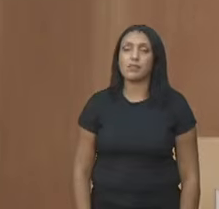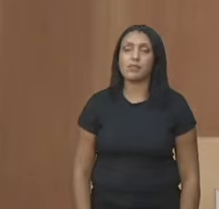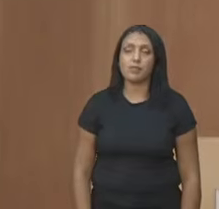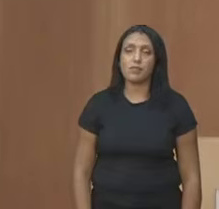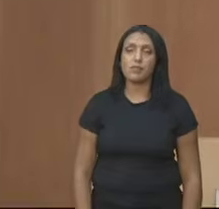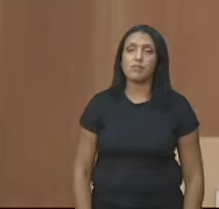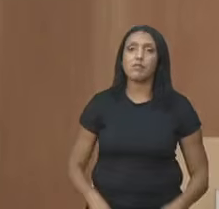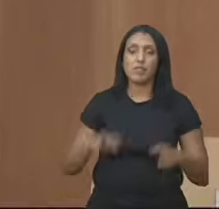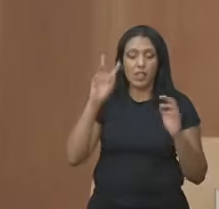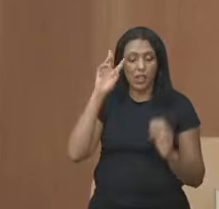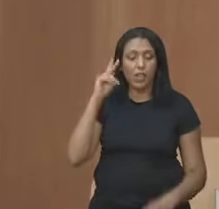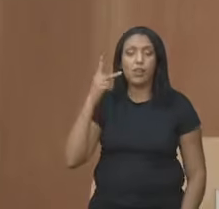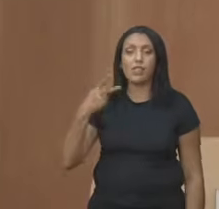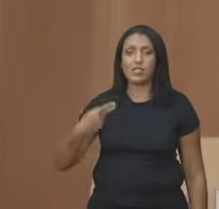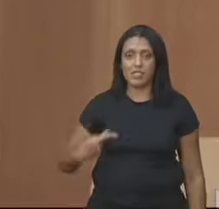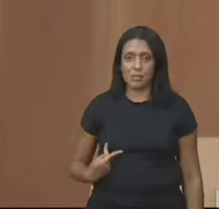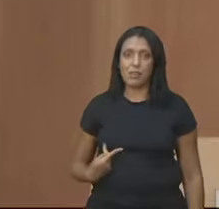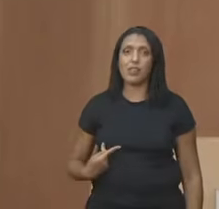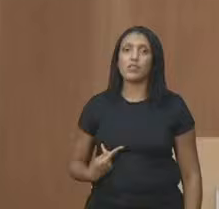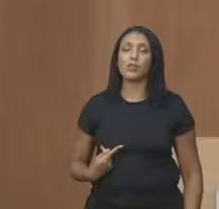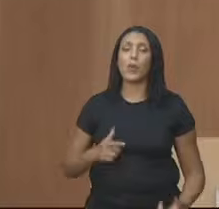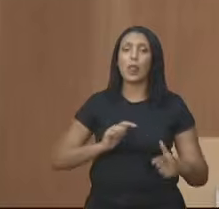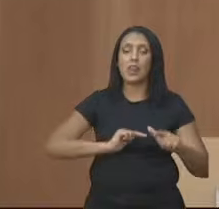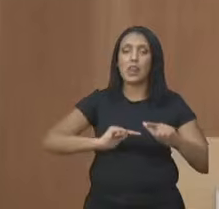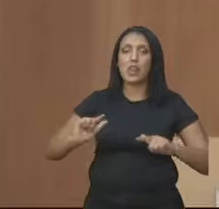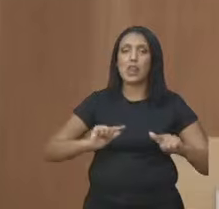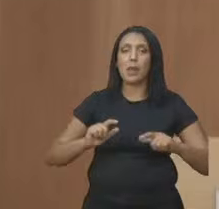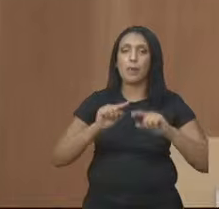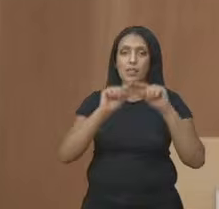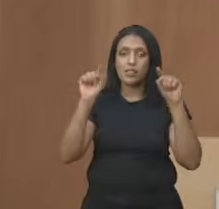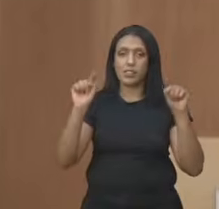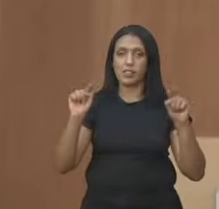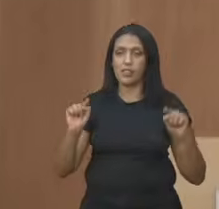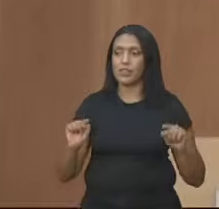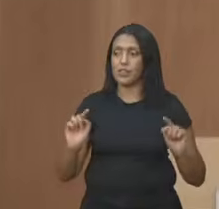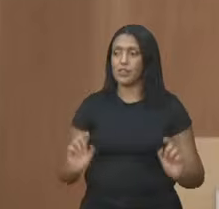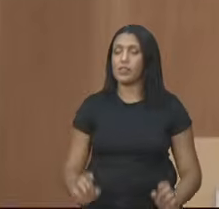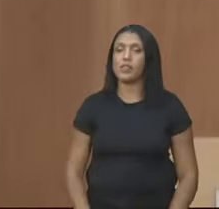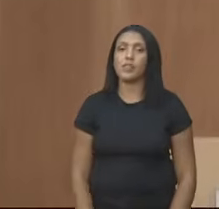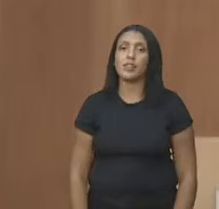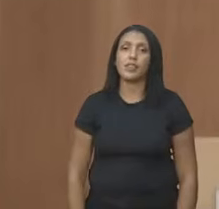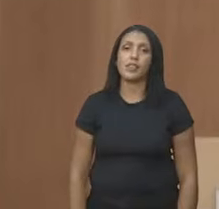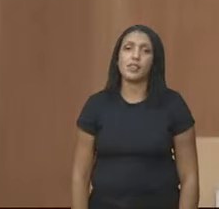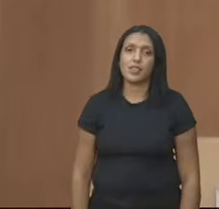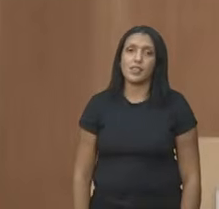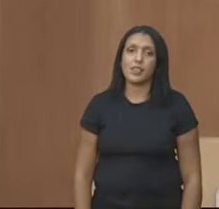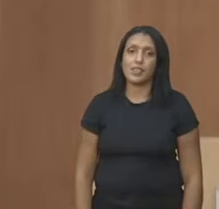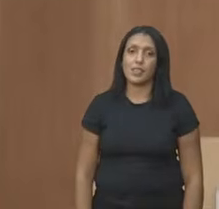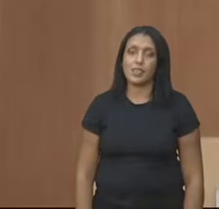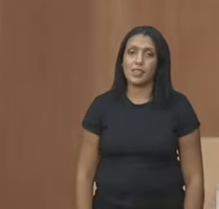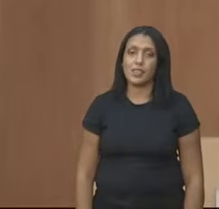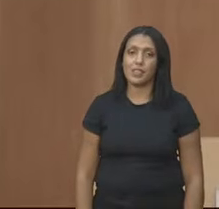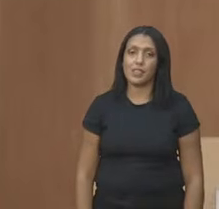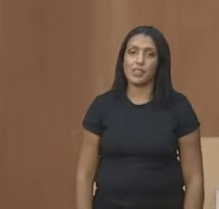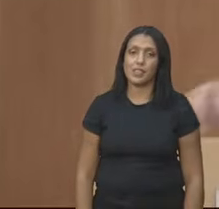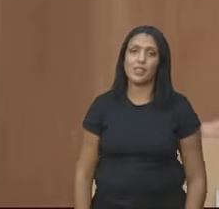servidores. E a segunda indicação, também falando sobre educação, é sobre o Somos Todos Professores, outra lei que foi